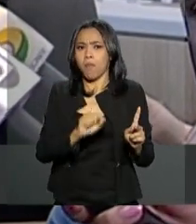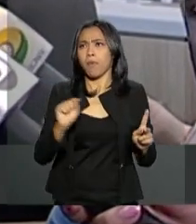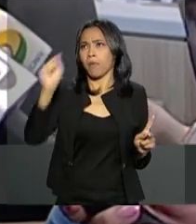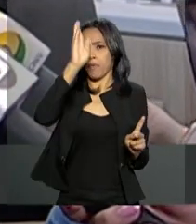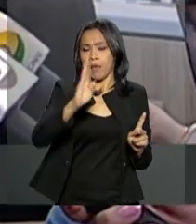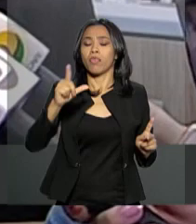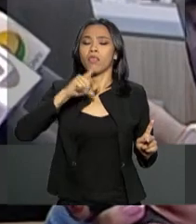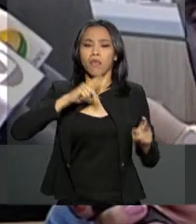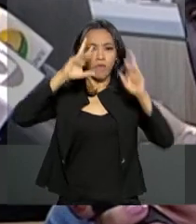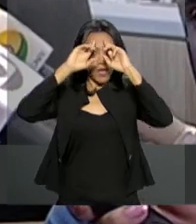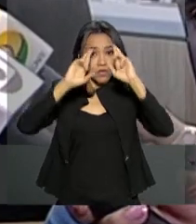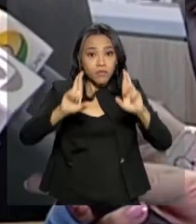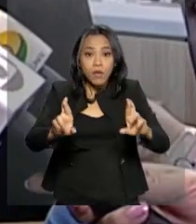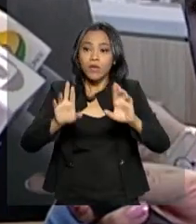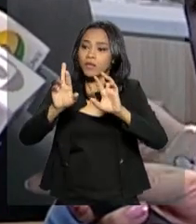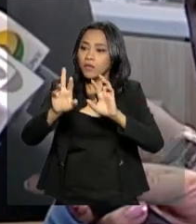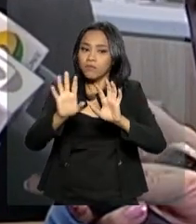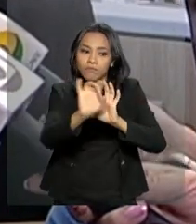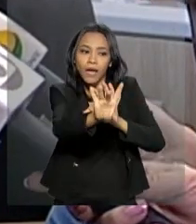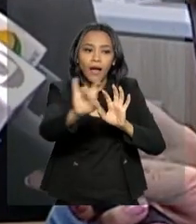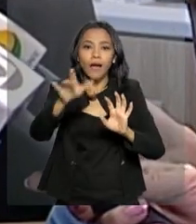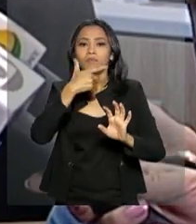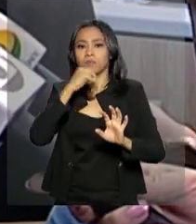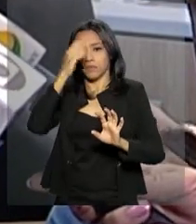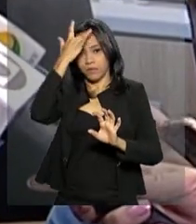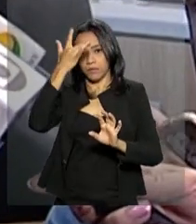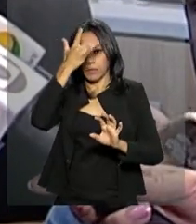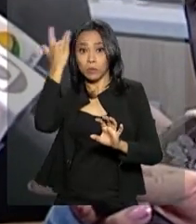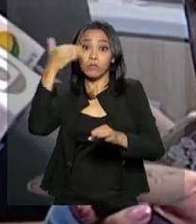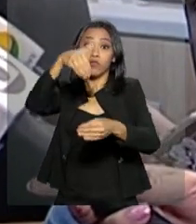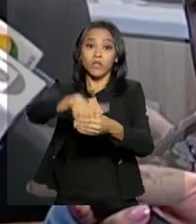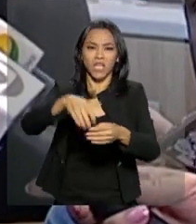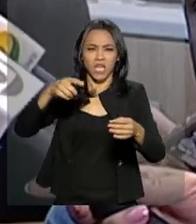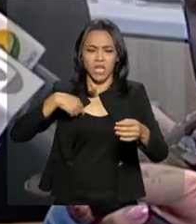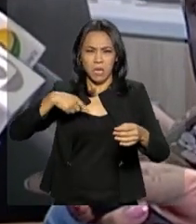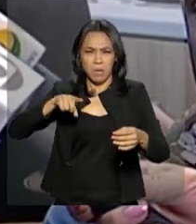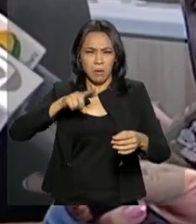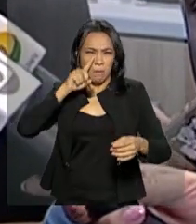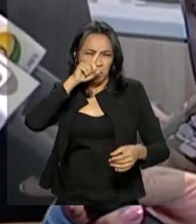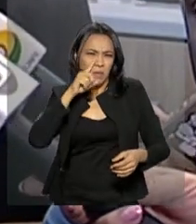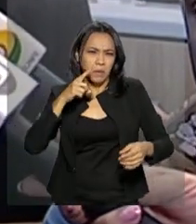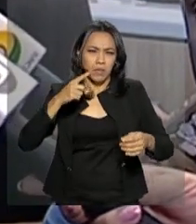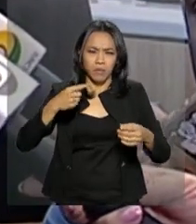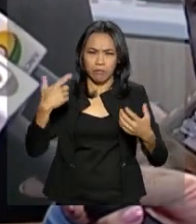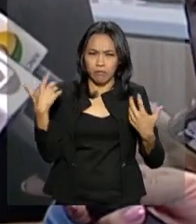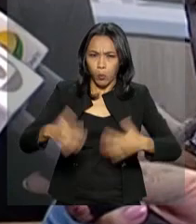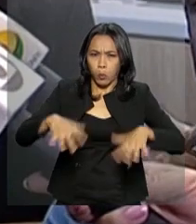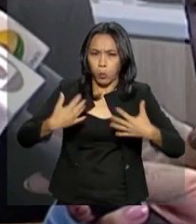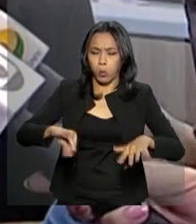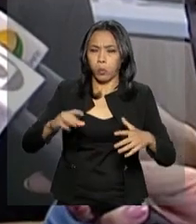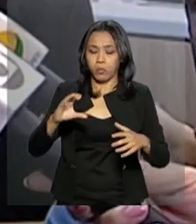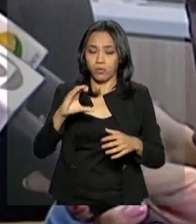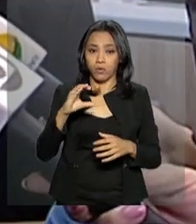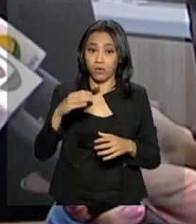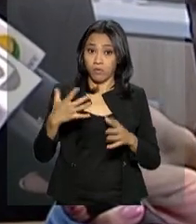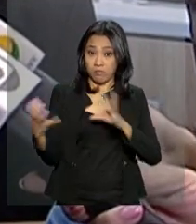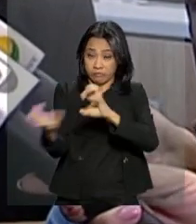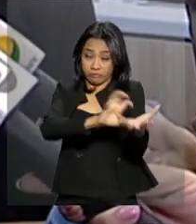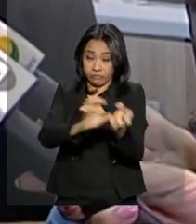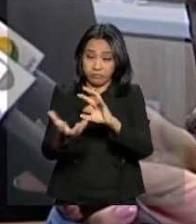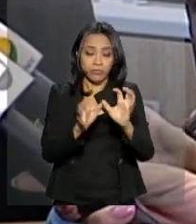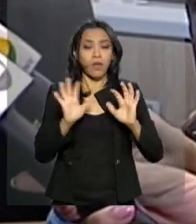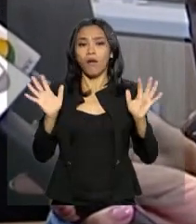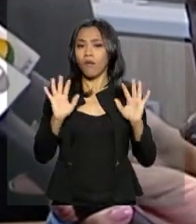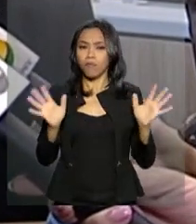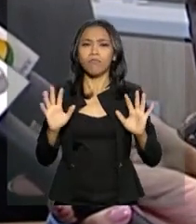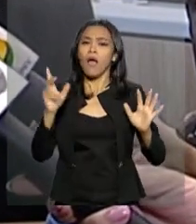respeito à vontade dos eleitores não tivemos nenhum conflito grave a reportar e isso é resultado de um trabalho de homens e